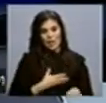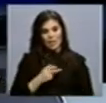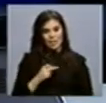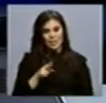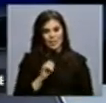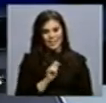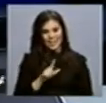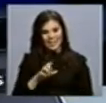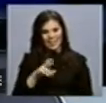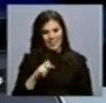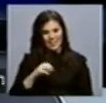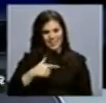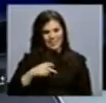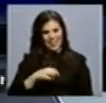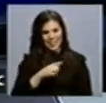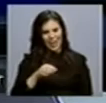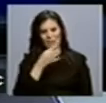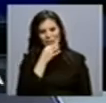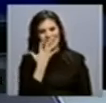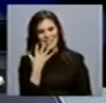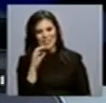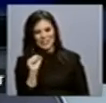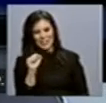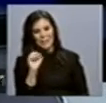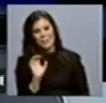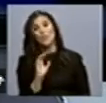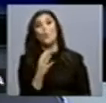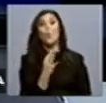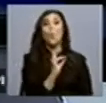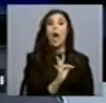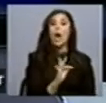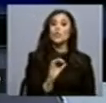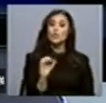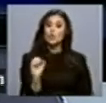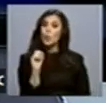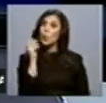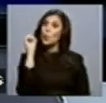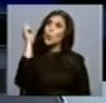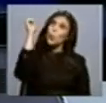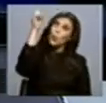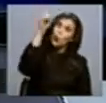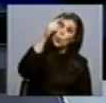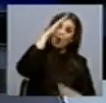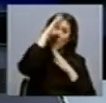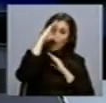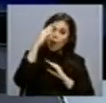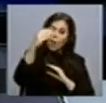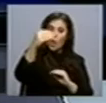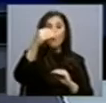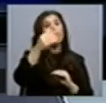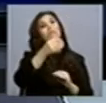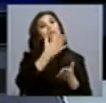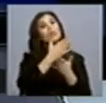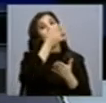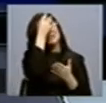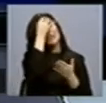na Terra e nós trazemos o 4G. É a sugestão da semana. Nós temos o 4G a caminho da Lua. Enfim, é uma especulação comercial que foi lançada esta semana. E